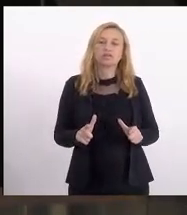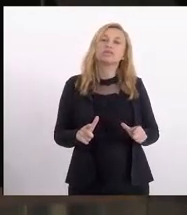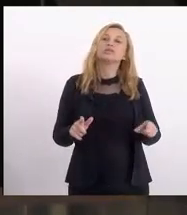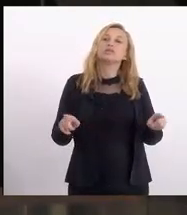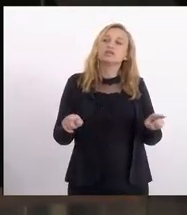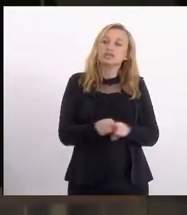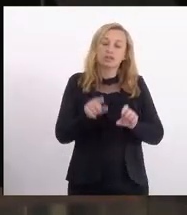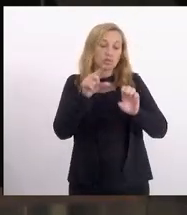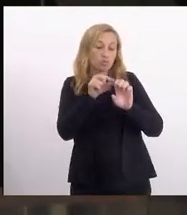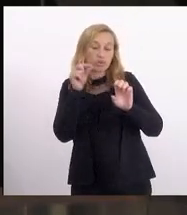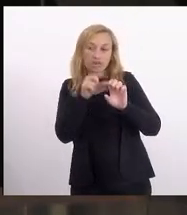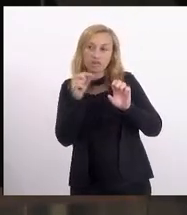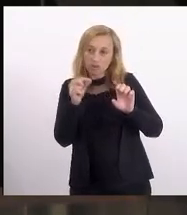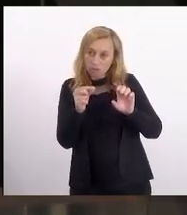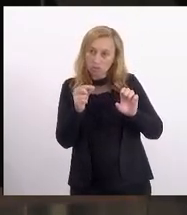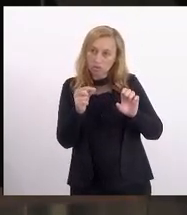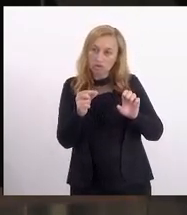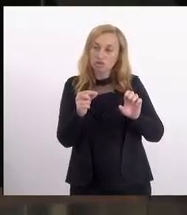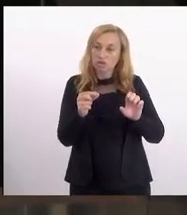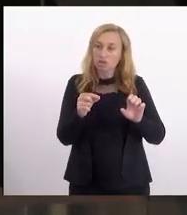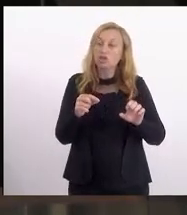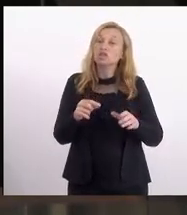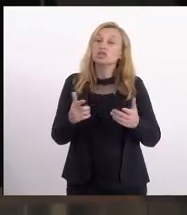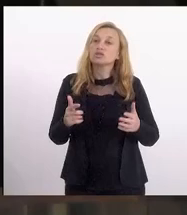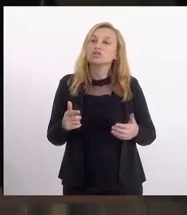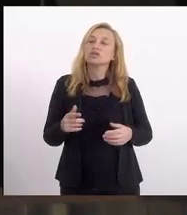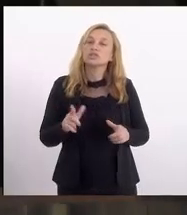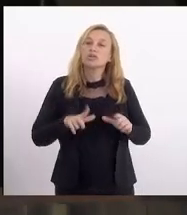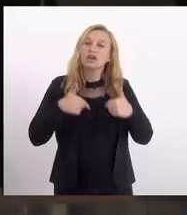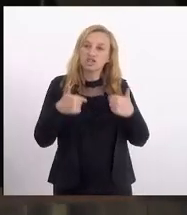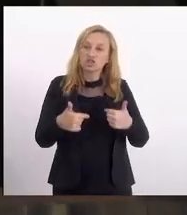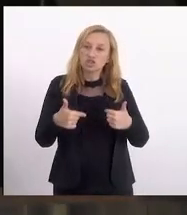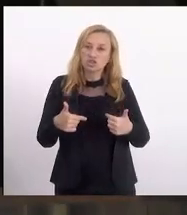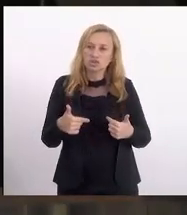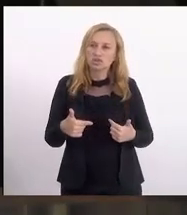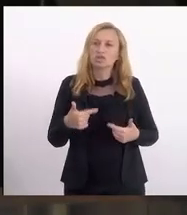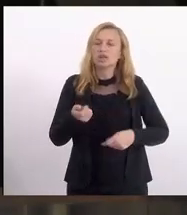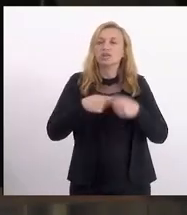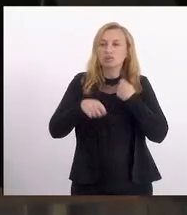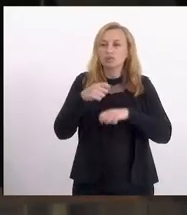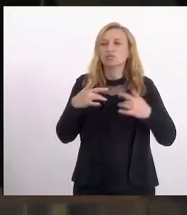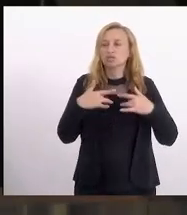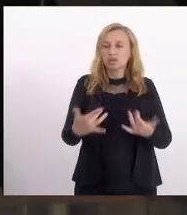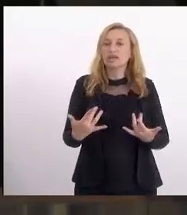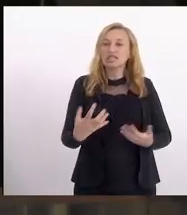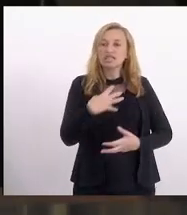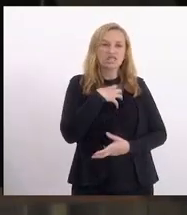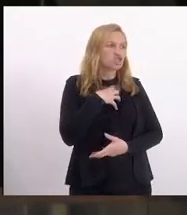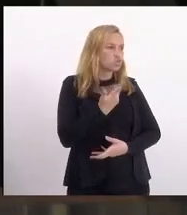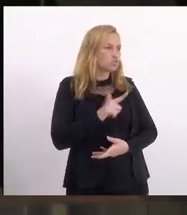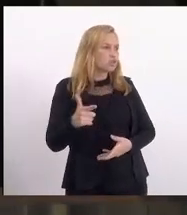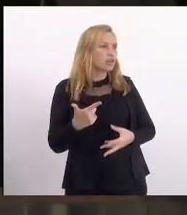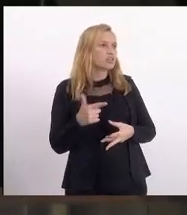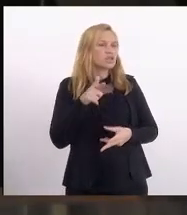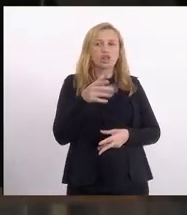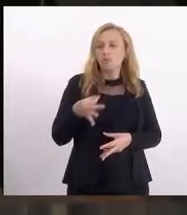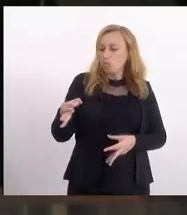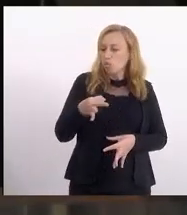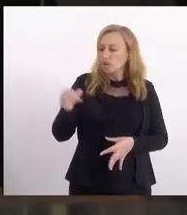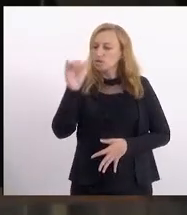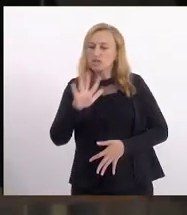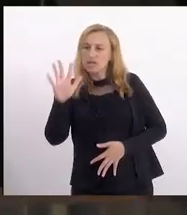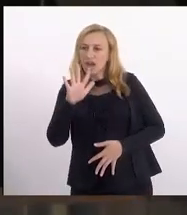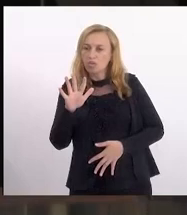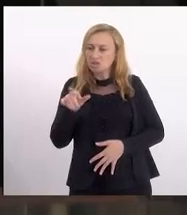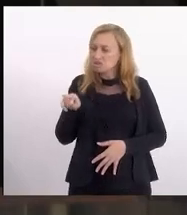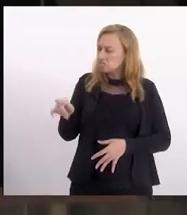e os empreendimentos, empreendedoras e empreendedoras que estão funcionando sob a lógica da economia solidária. Não faz sentido você ter uma moeda social e, com essa